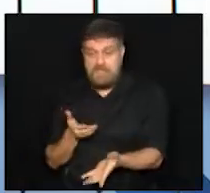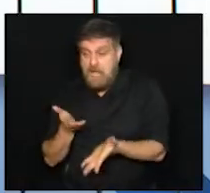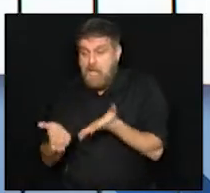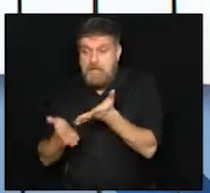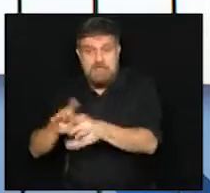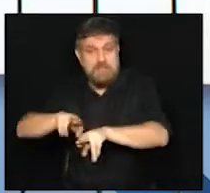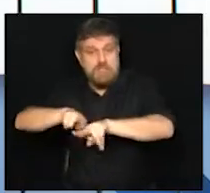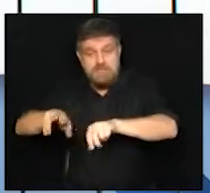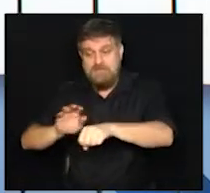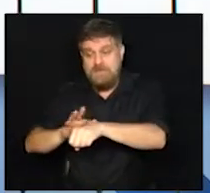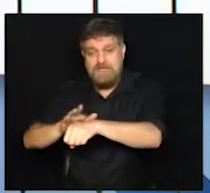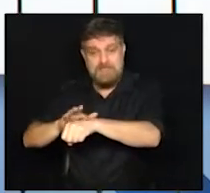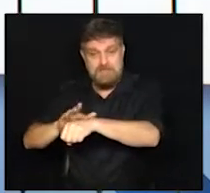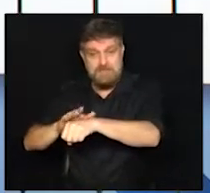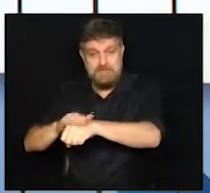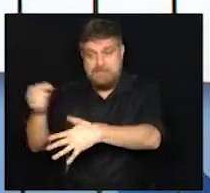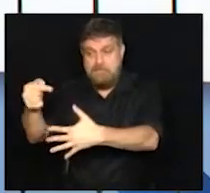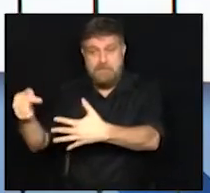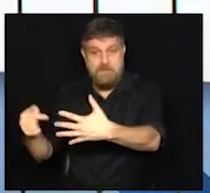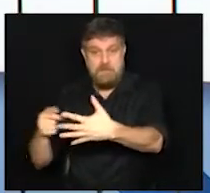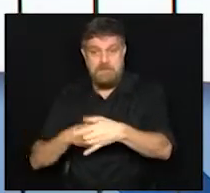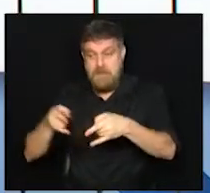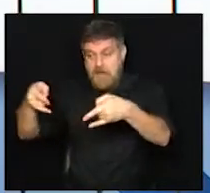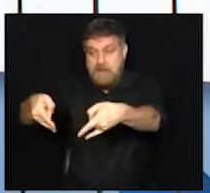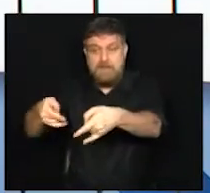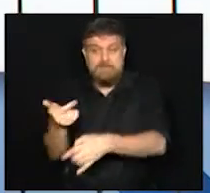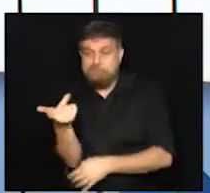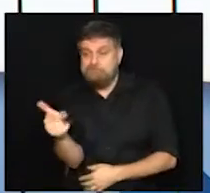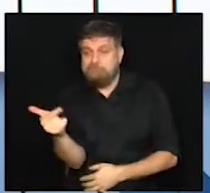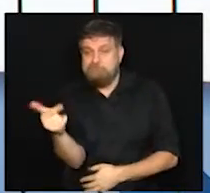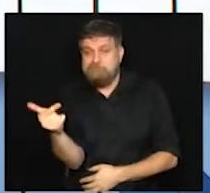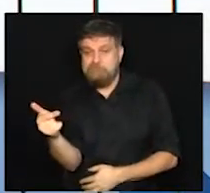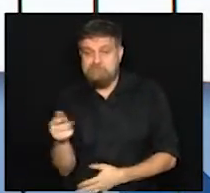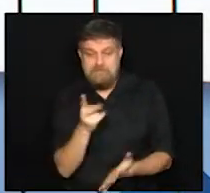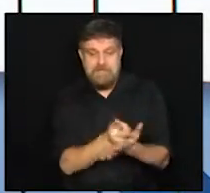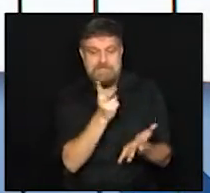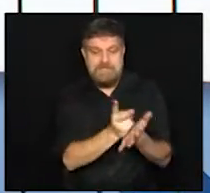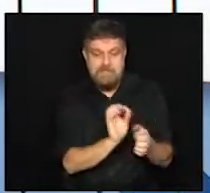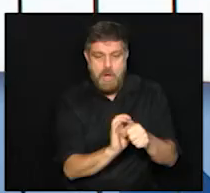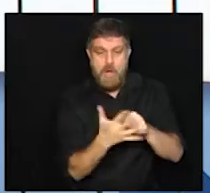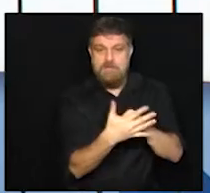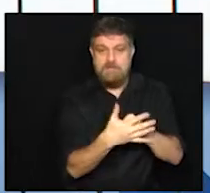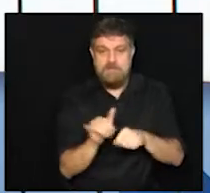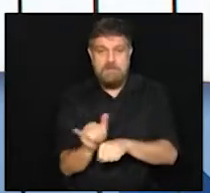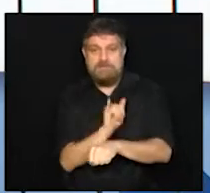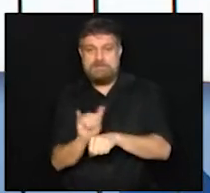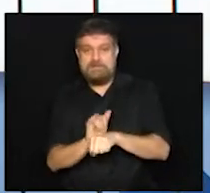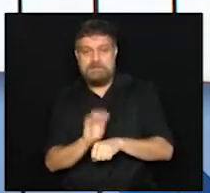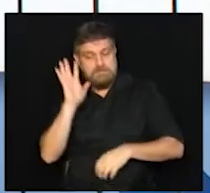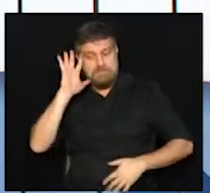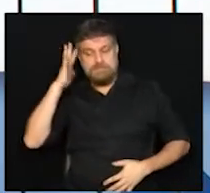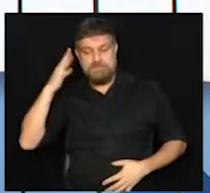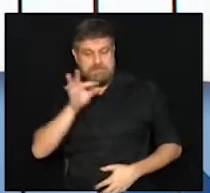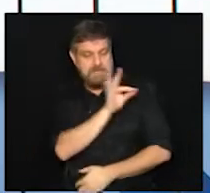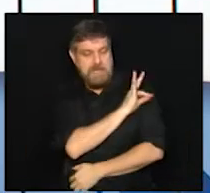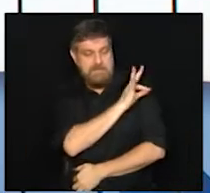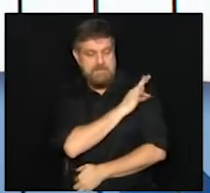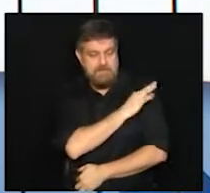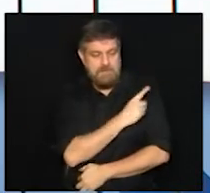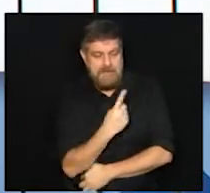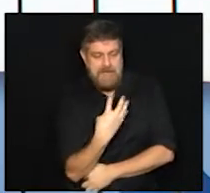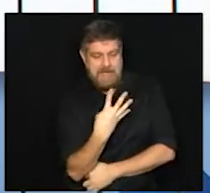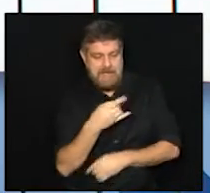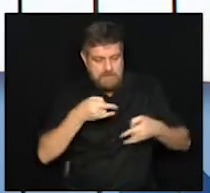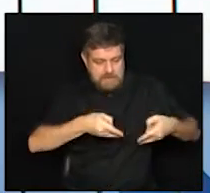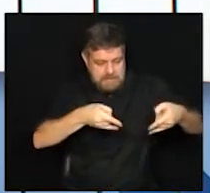atendimentos. E aí, esses leitos estavam descobertos e nessa estratégia, a Prefeitura disponibilizou